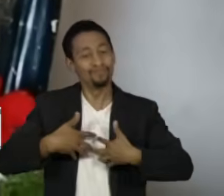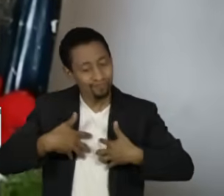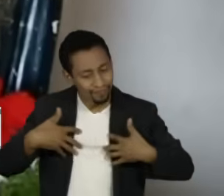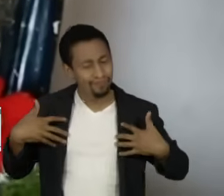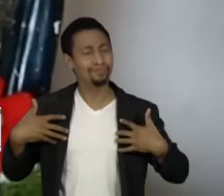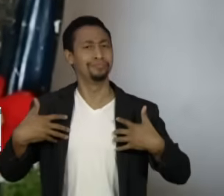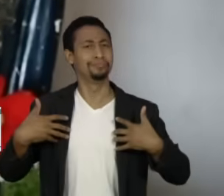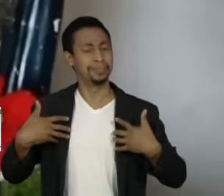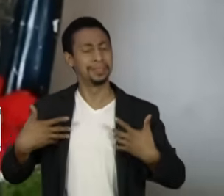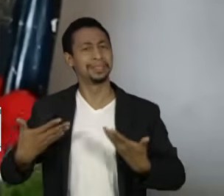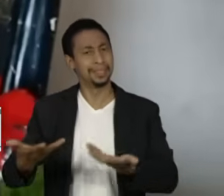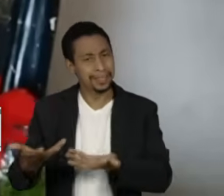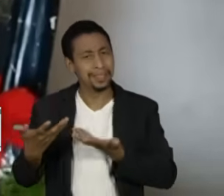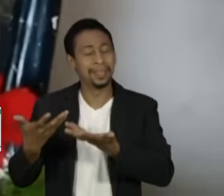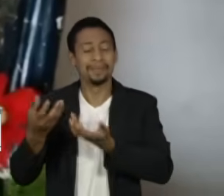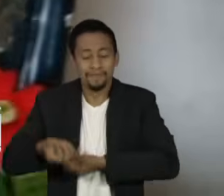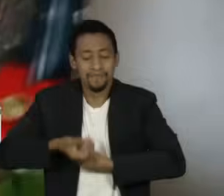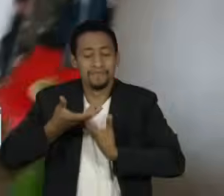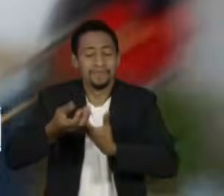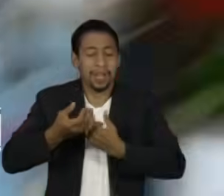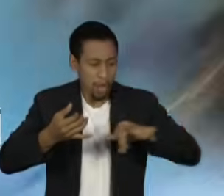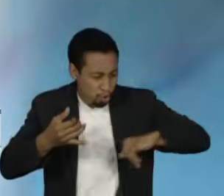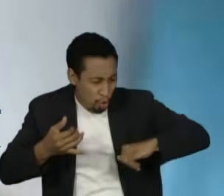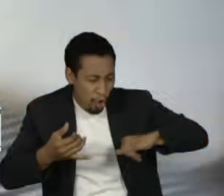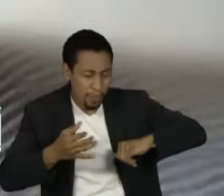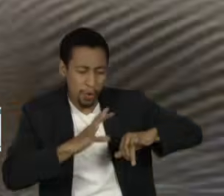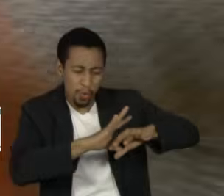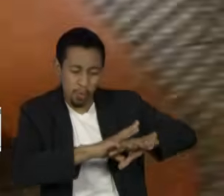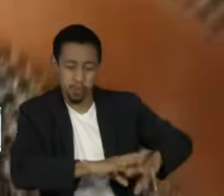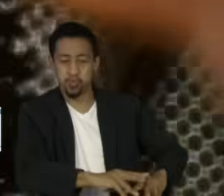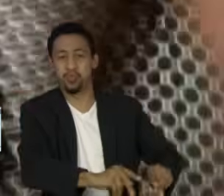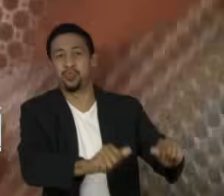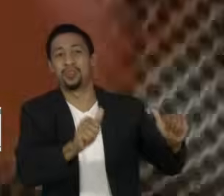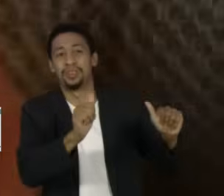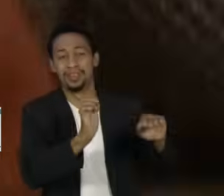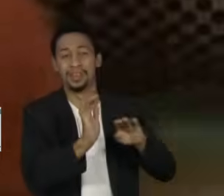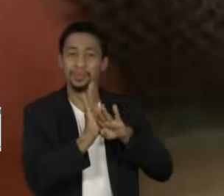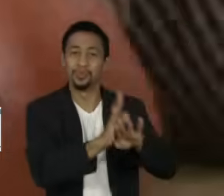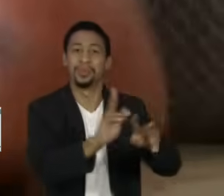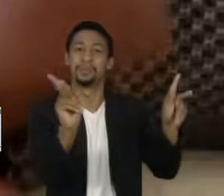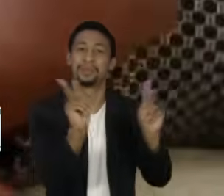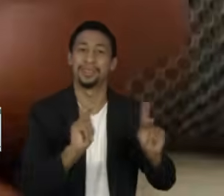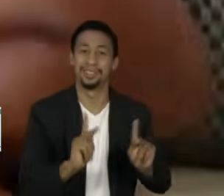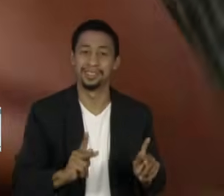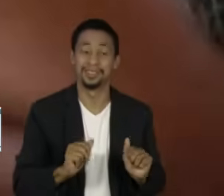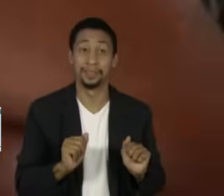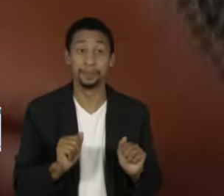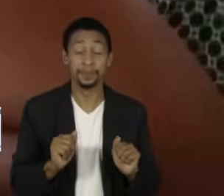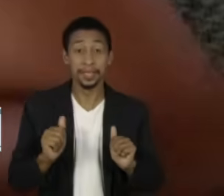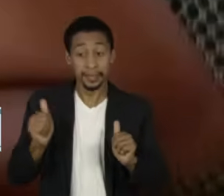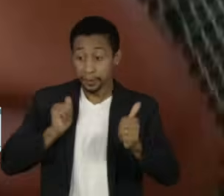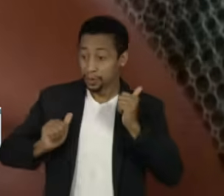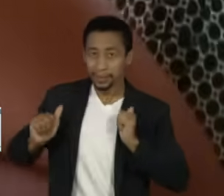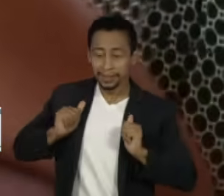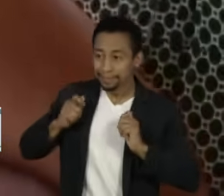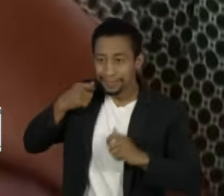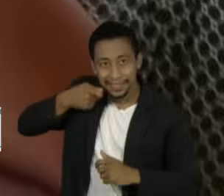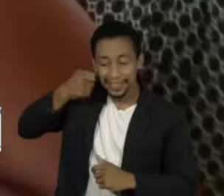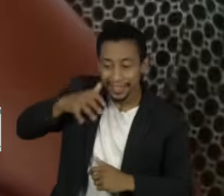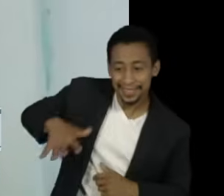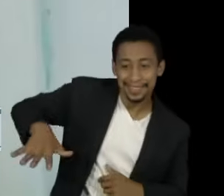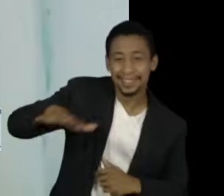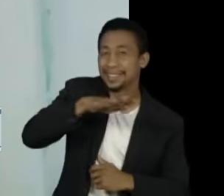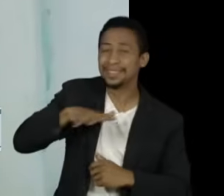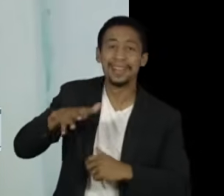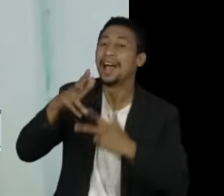curando dor com poesia. A arte é uma medicina da alma, né? E os artistas são esses servidores dessa